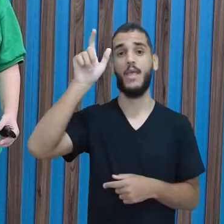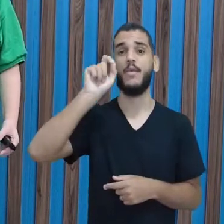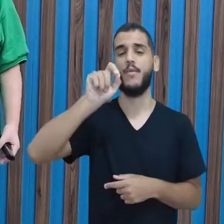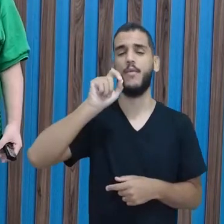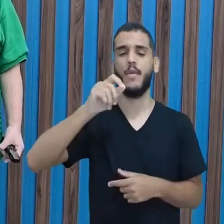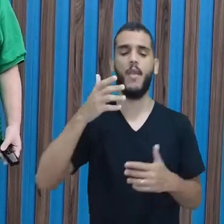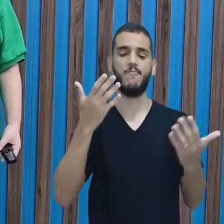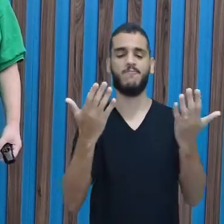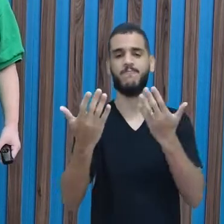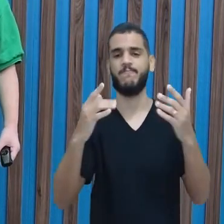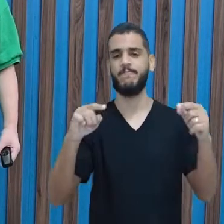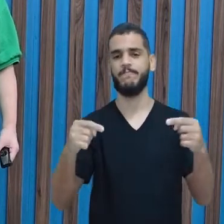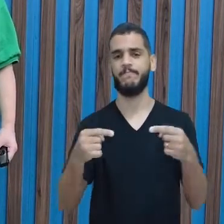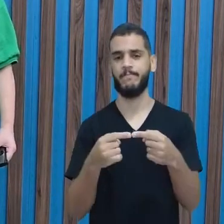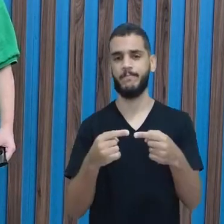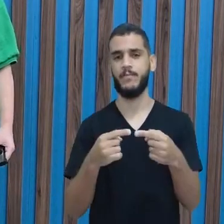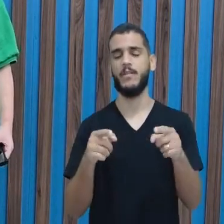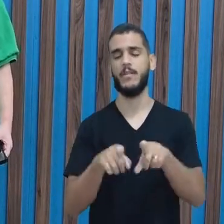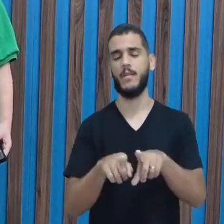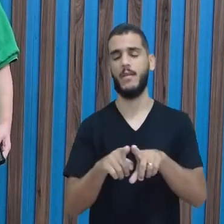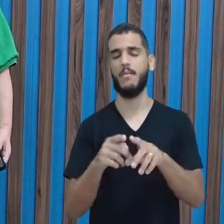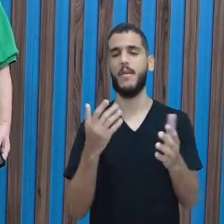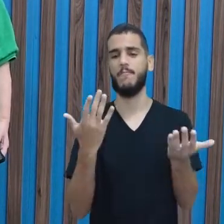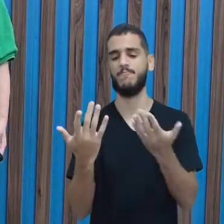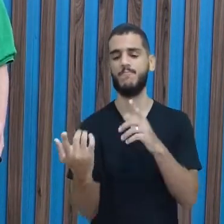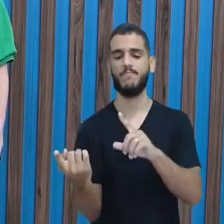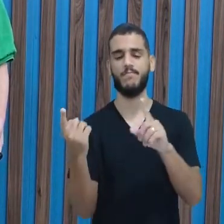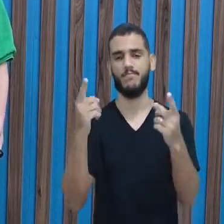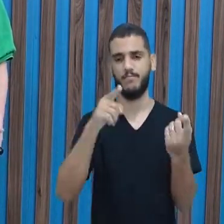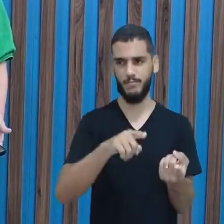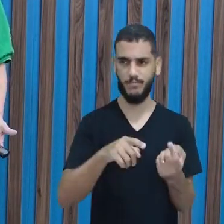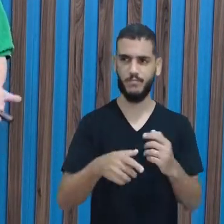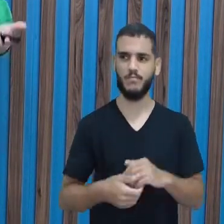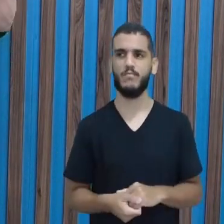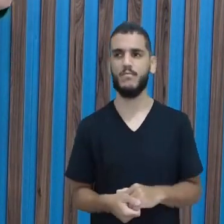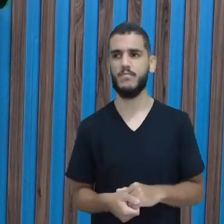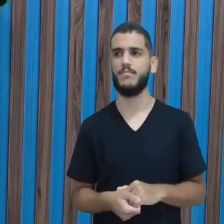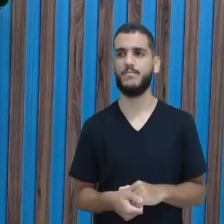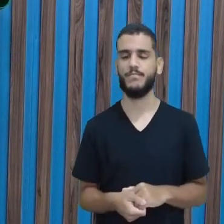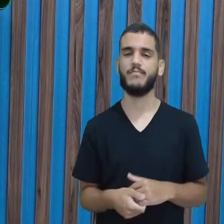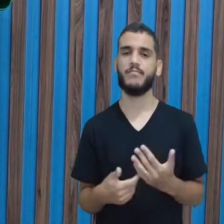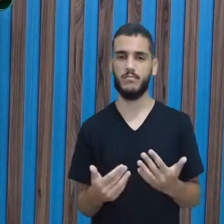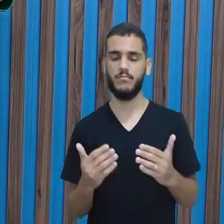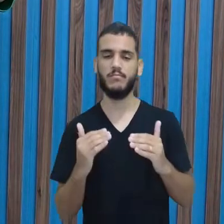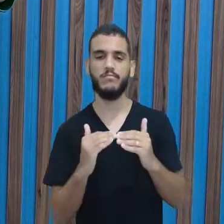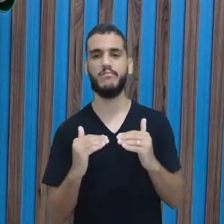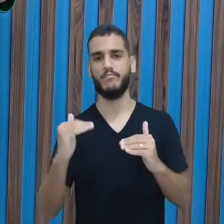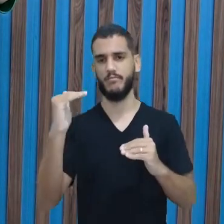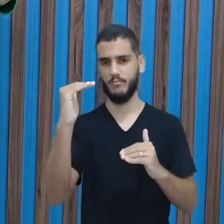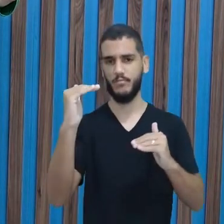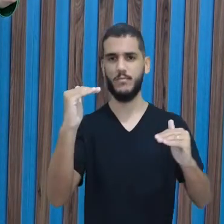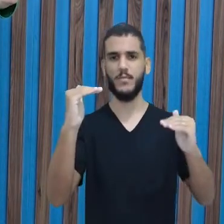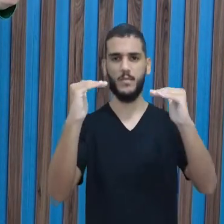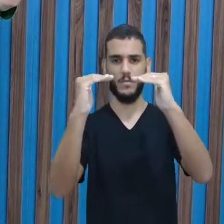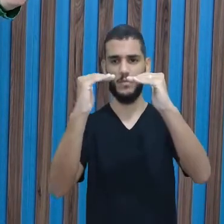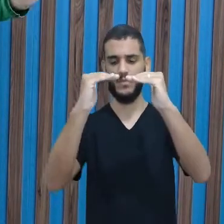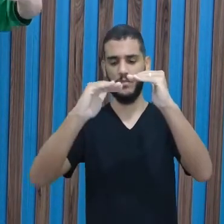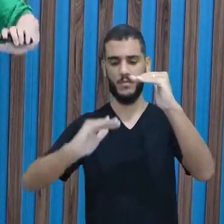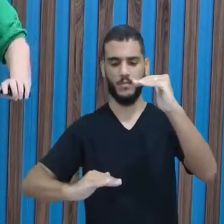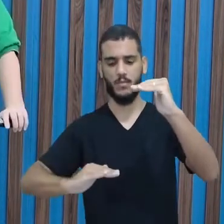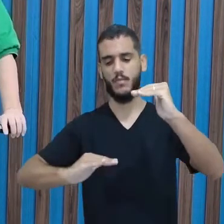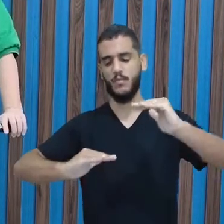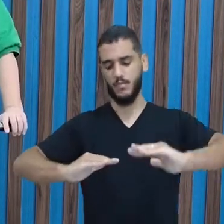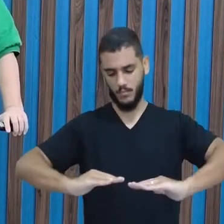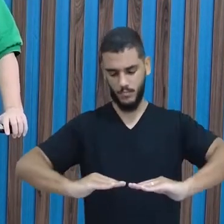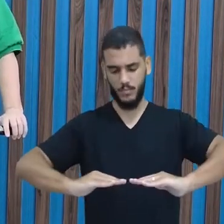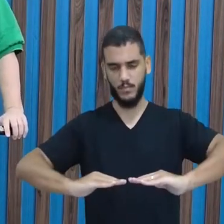diretamente proporcional, ó, tô vendo a aula anterior. Subiu esse, o outro sobe também. Desceu esse, o outro